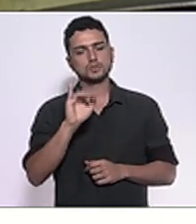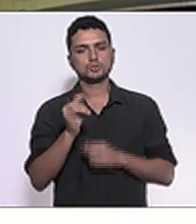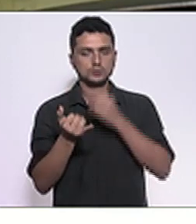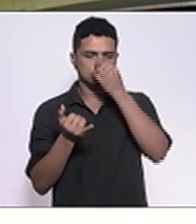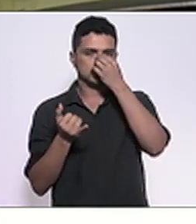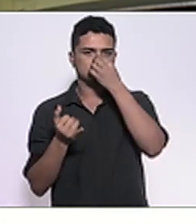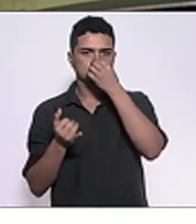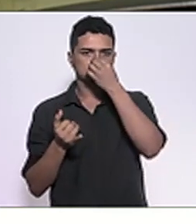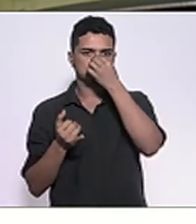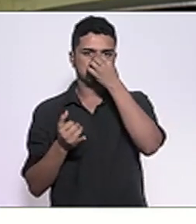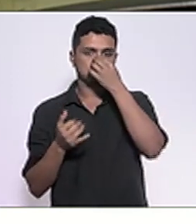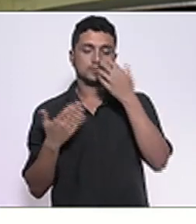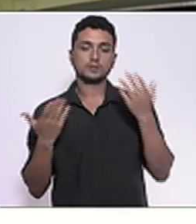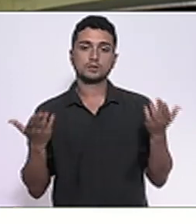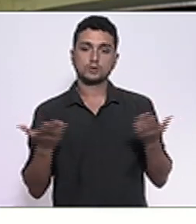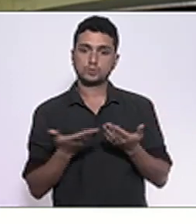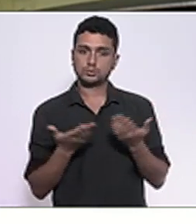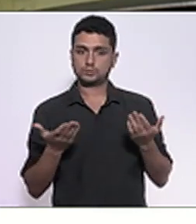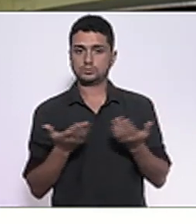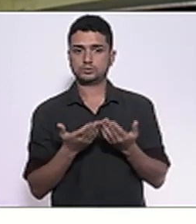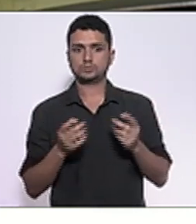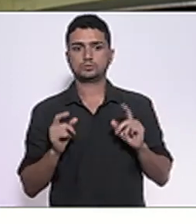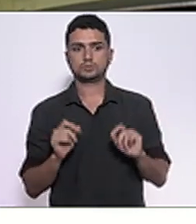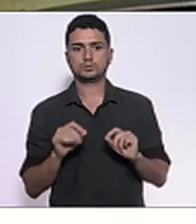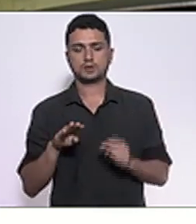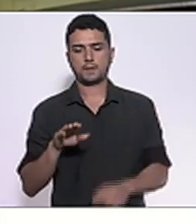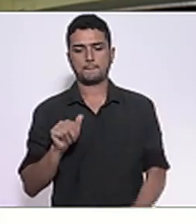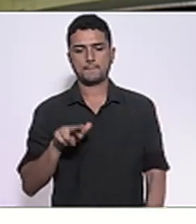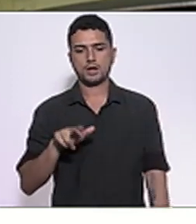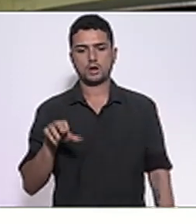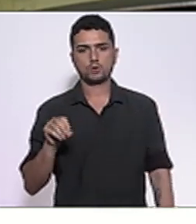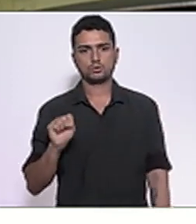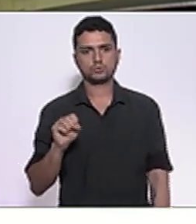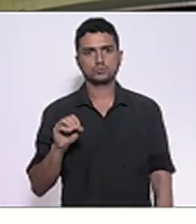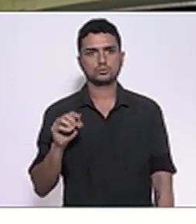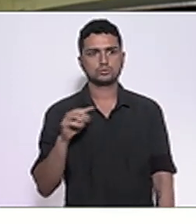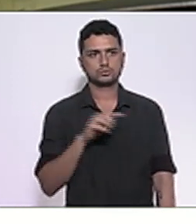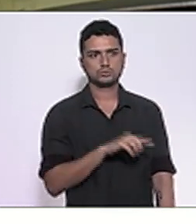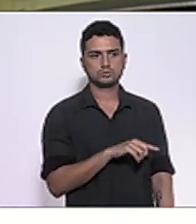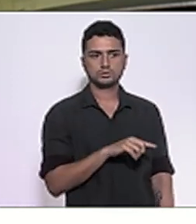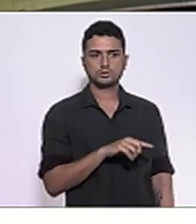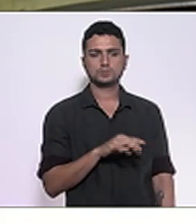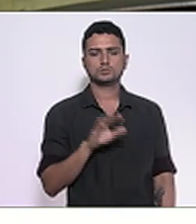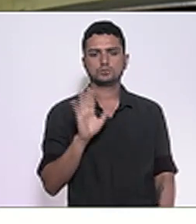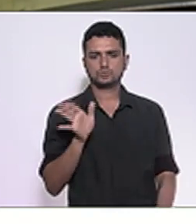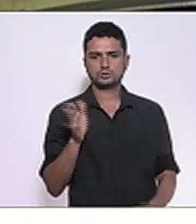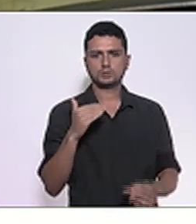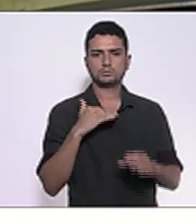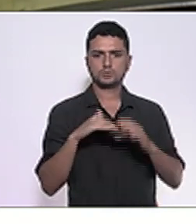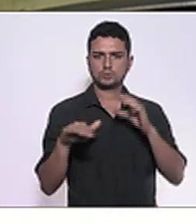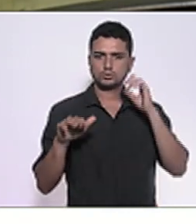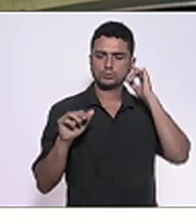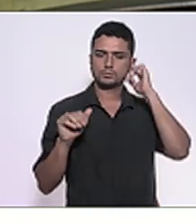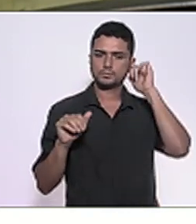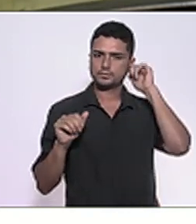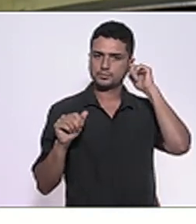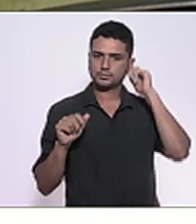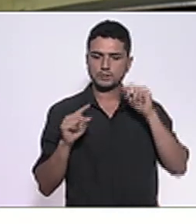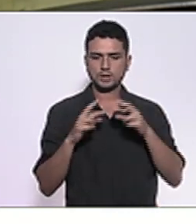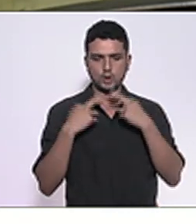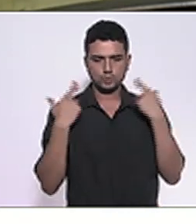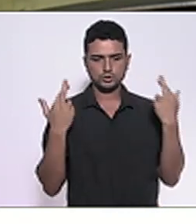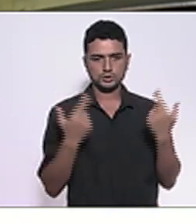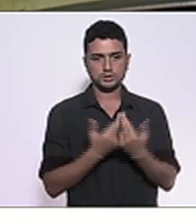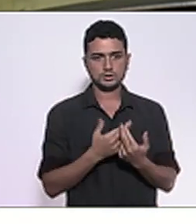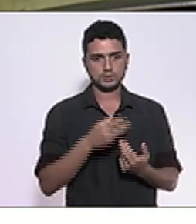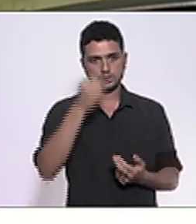e hoje tem um recurso extraordinário que o Barroso é relator, foi designado a uma audiência pública, eu convidei até o secretário, Luiz Cláudio,